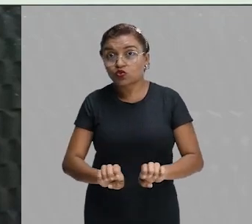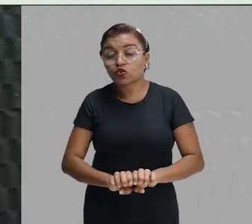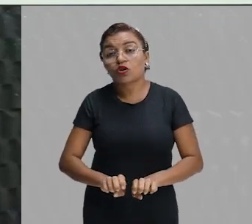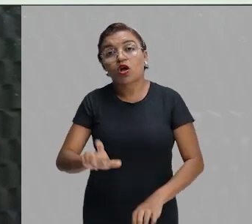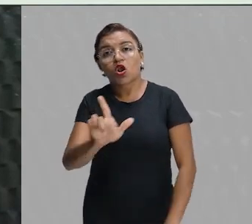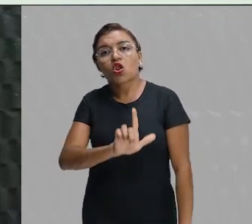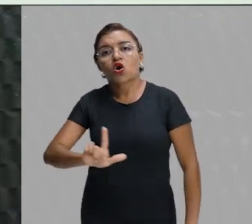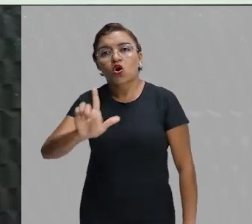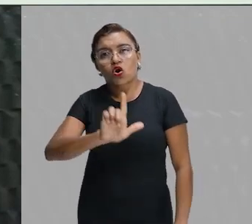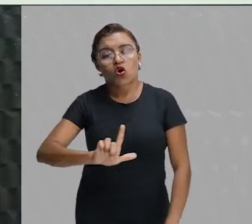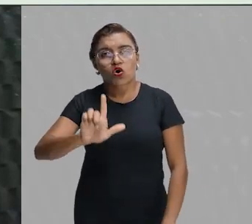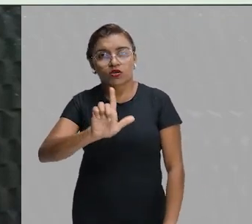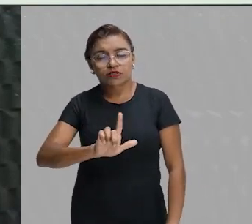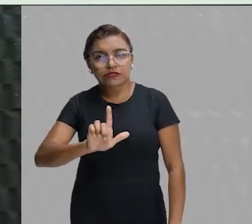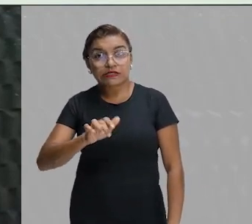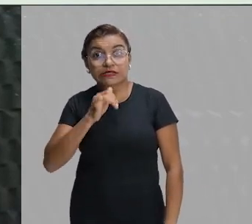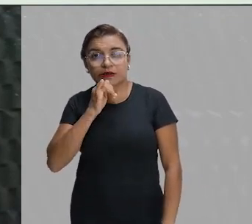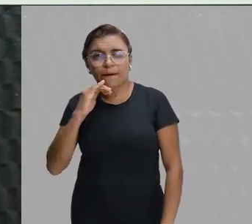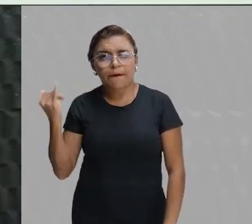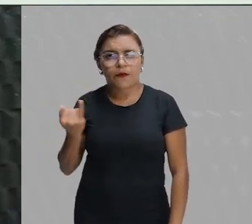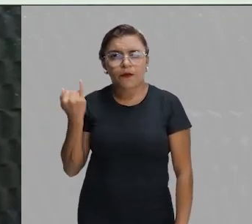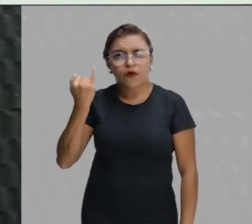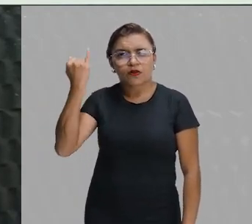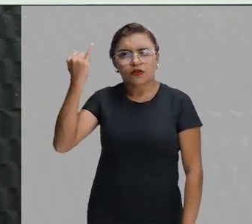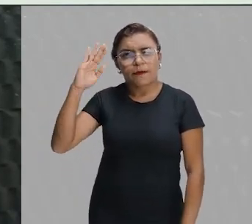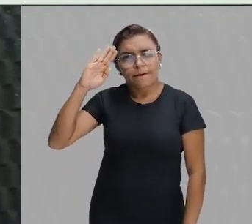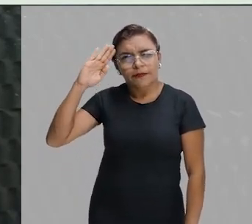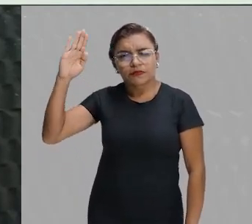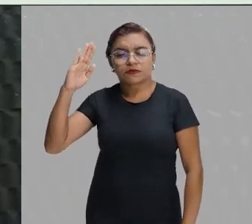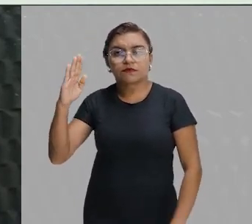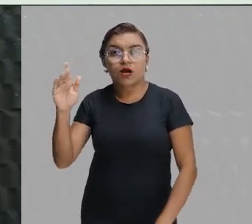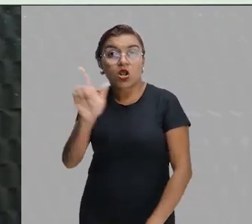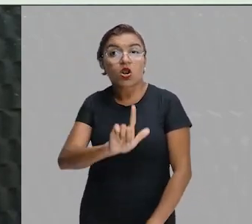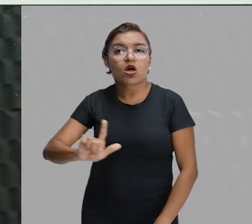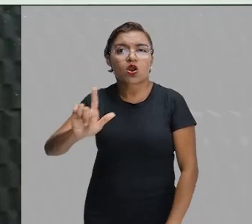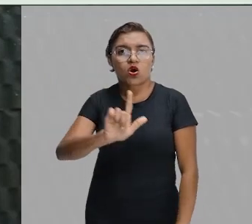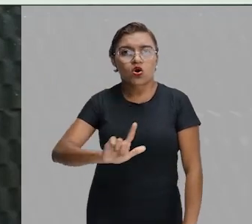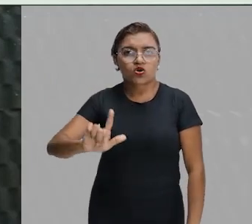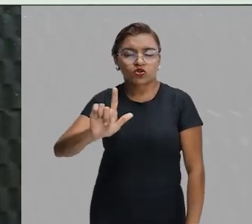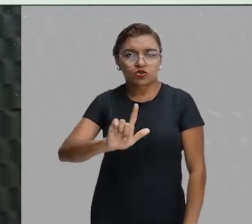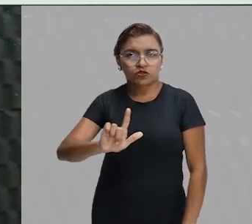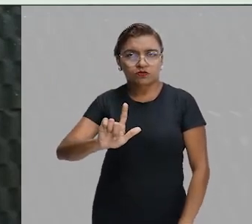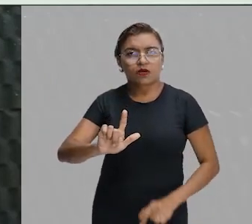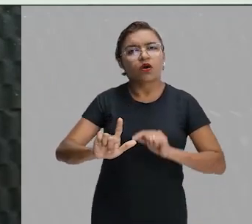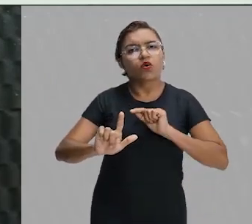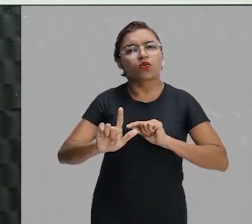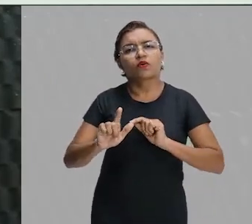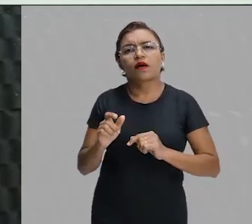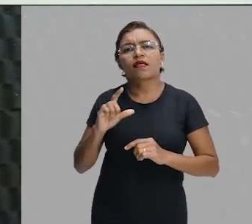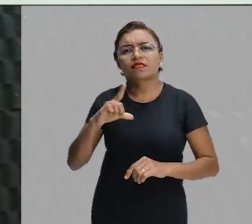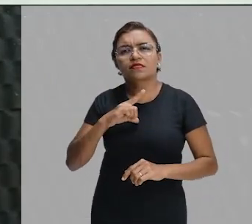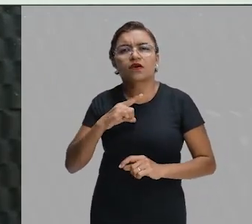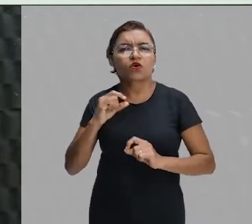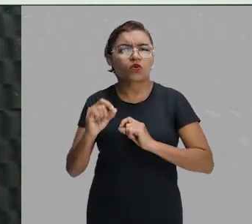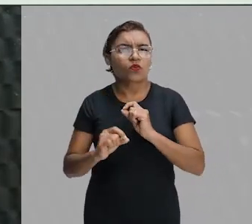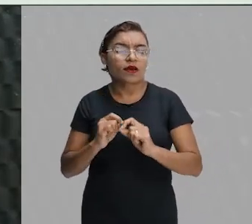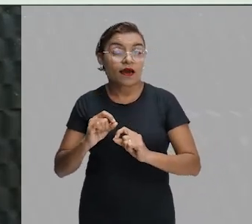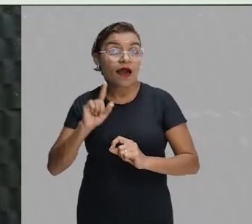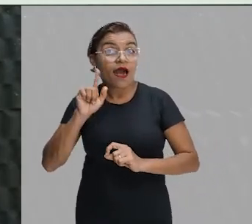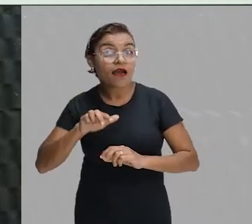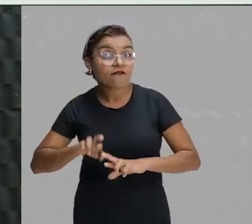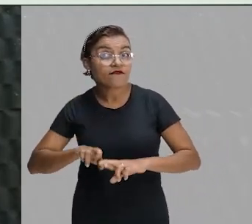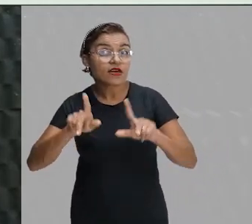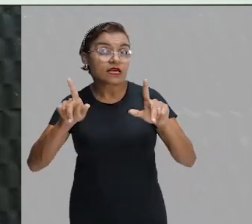gente como princípios da lógica, ok? Esses princípios da lógica têm um funcionamento